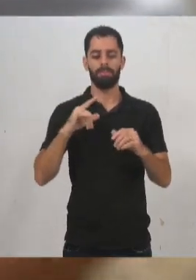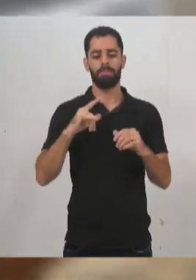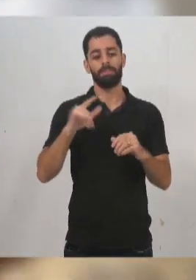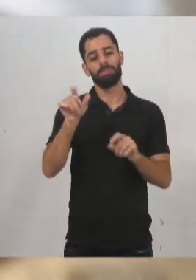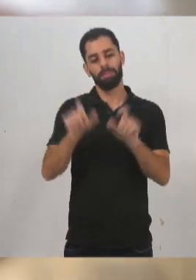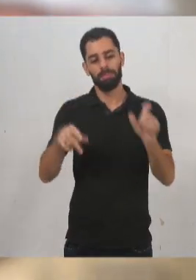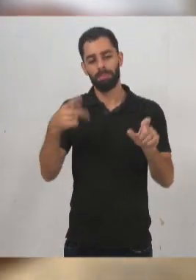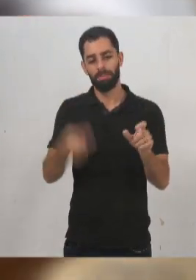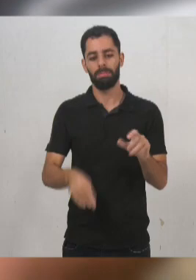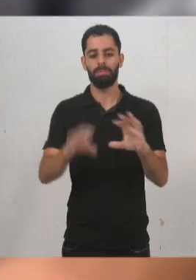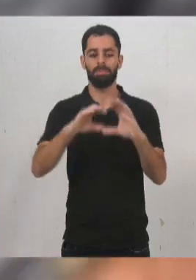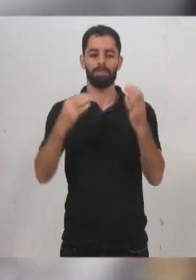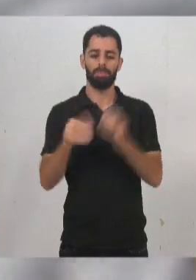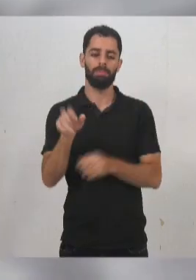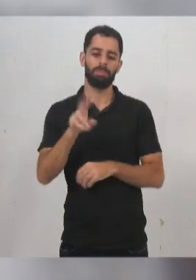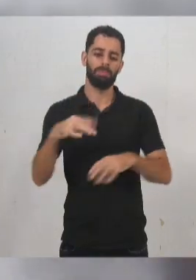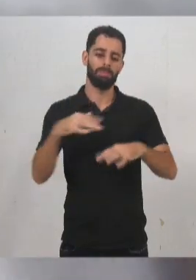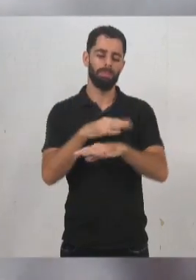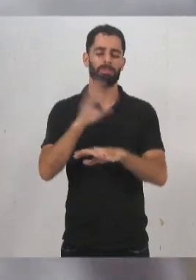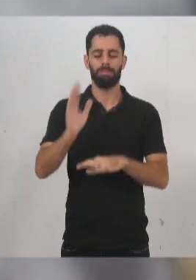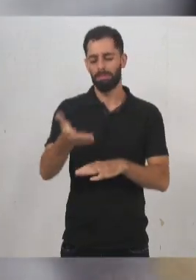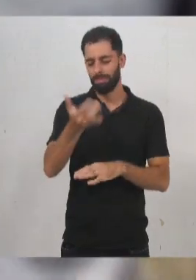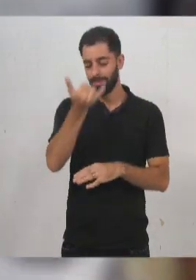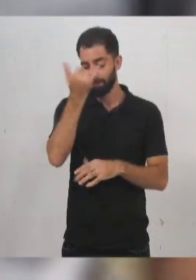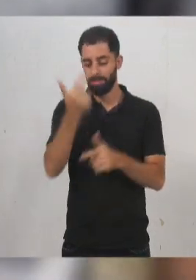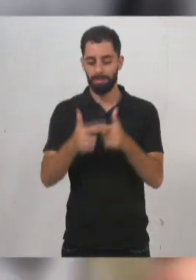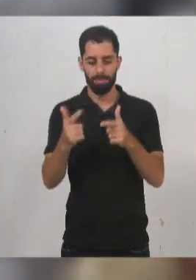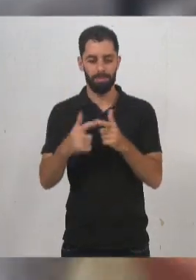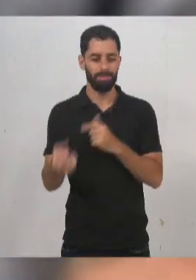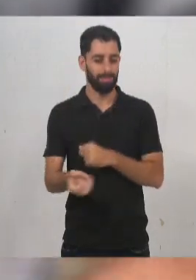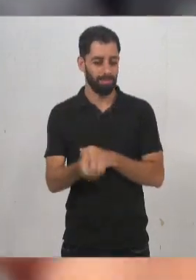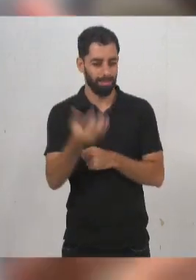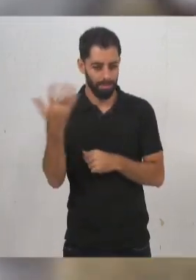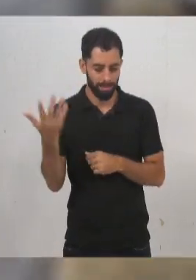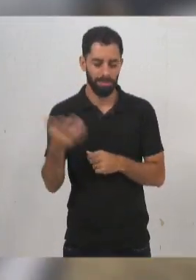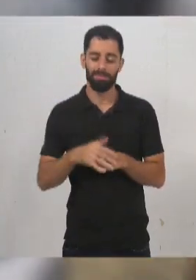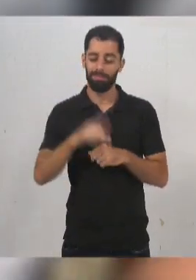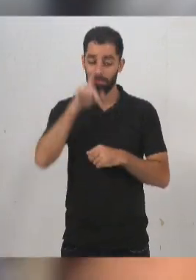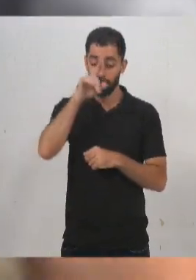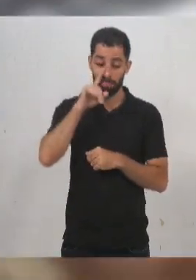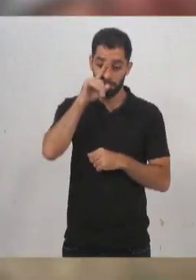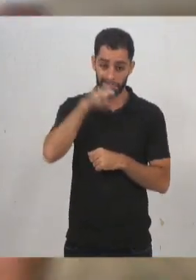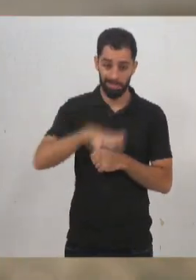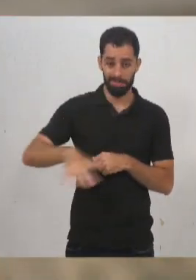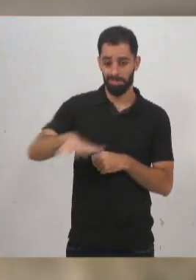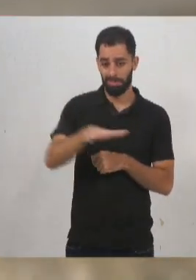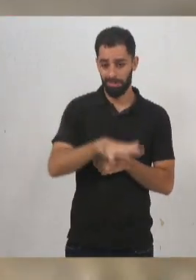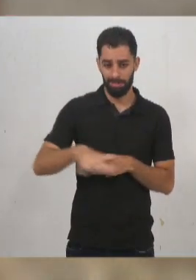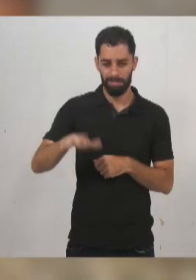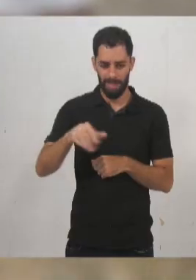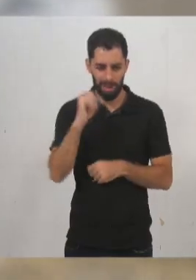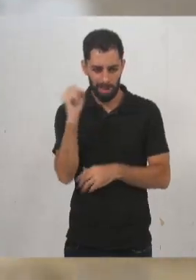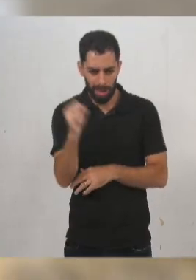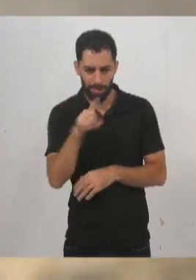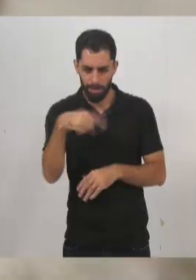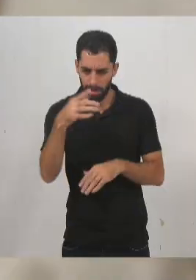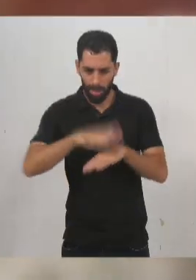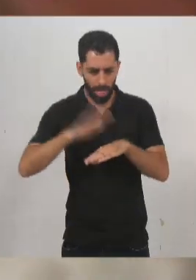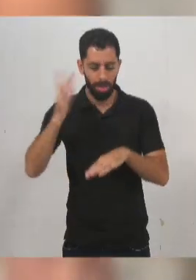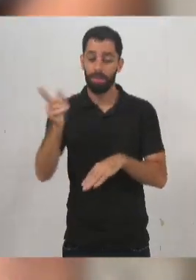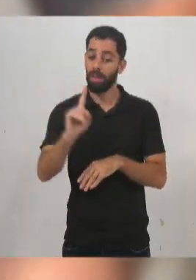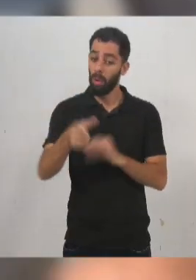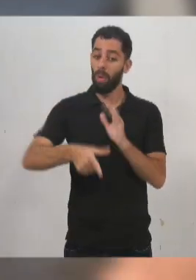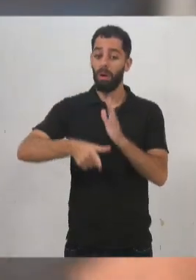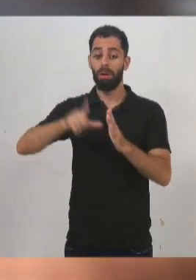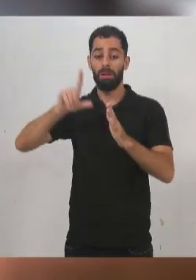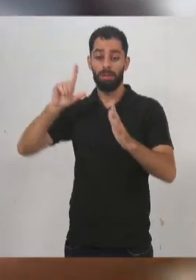aqui já aconteceu Vários acidentes e a gente não quer que precise acontecer algo mais grave para que poder público faa alguma coisa então nós precisamos quanto a gente